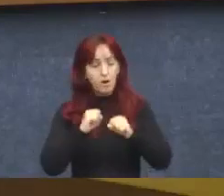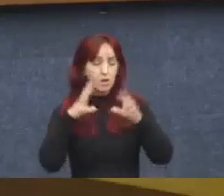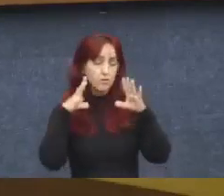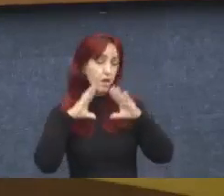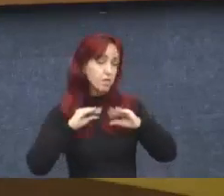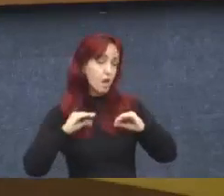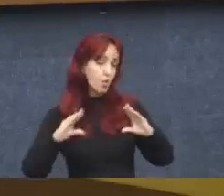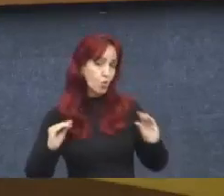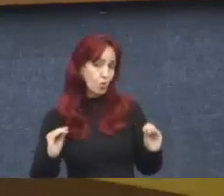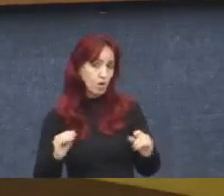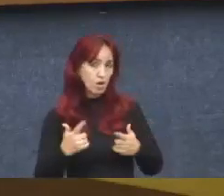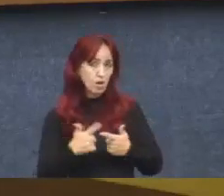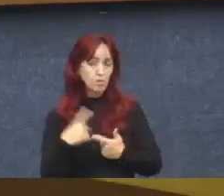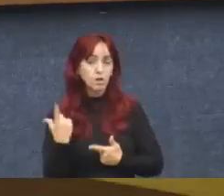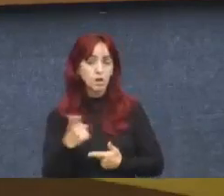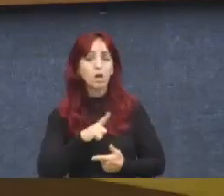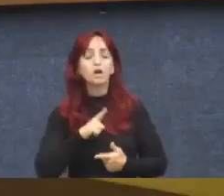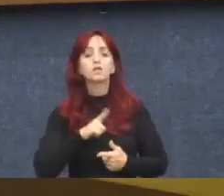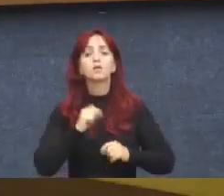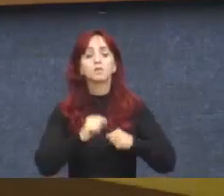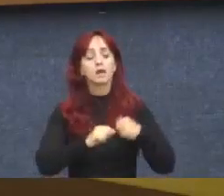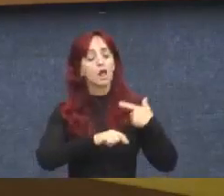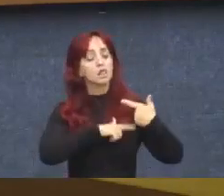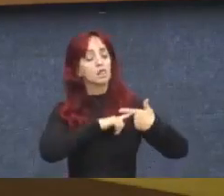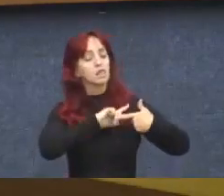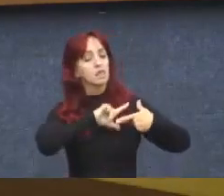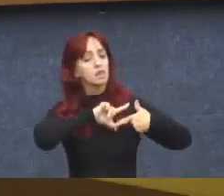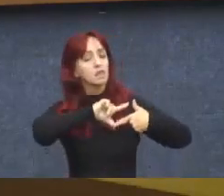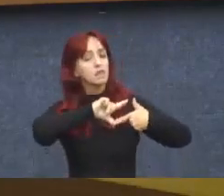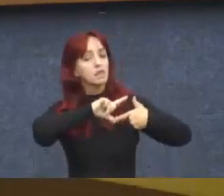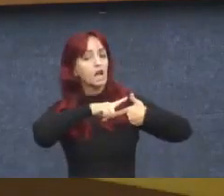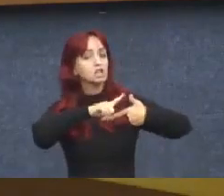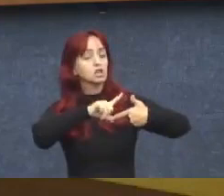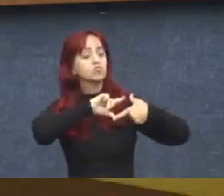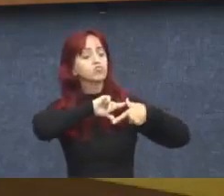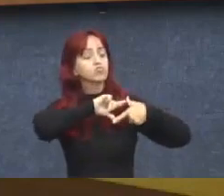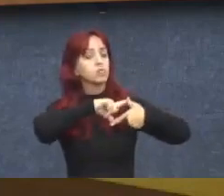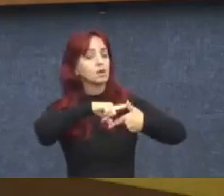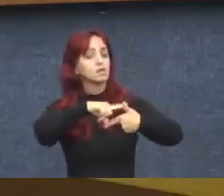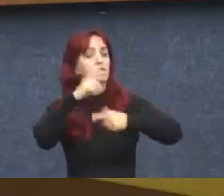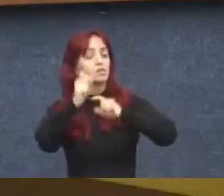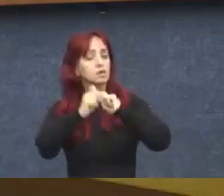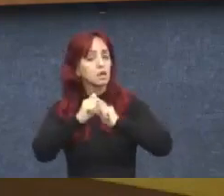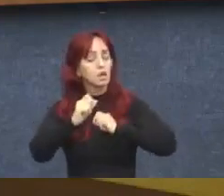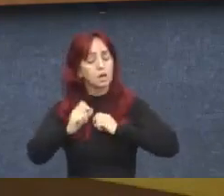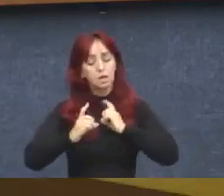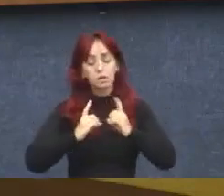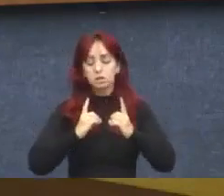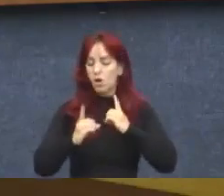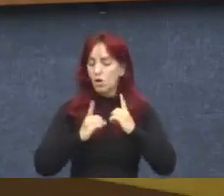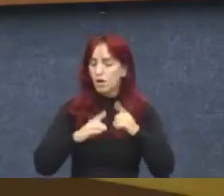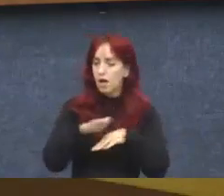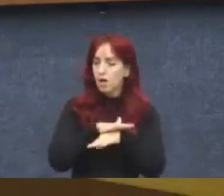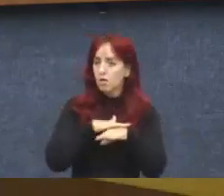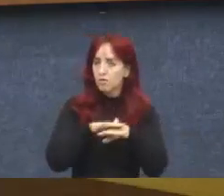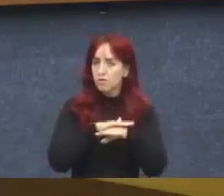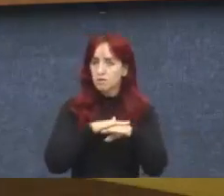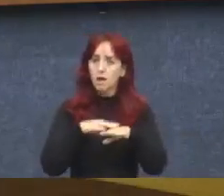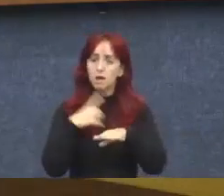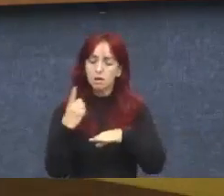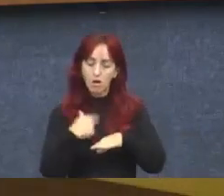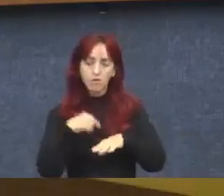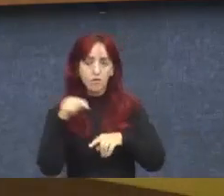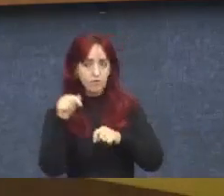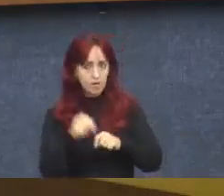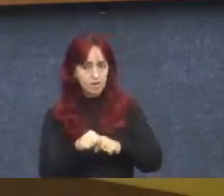tranquilo, porque nós temos essa tradição, a tradição de dialogar, de conversar. E isso nós vamos fazer com o Setorial